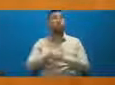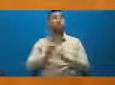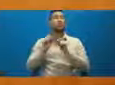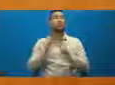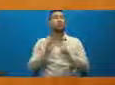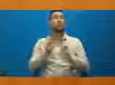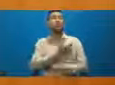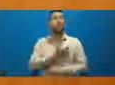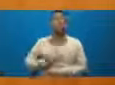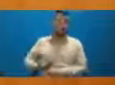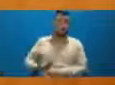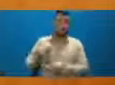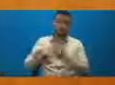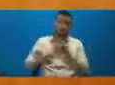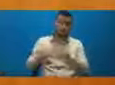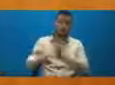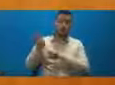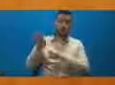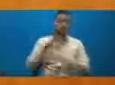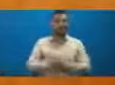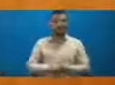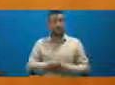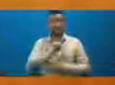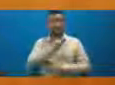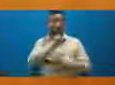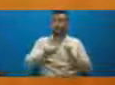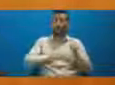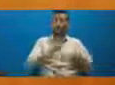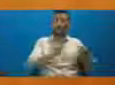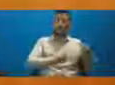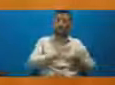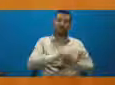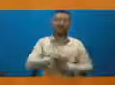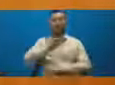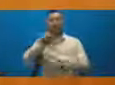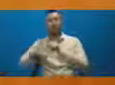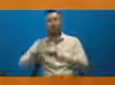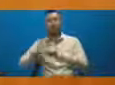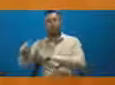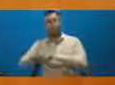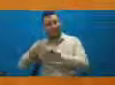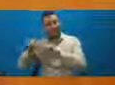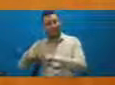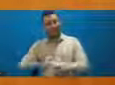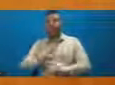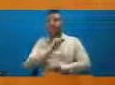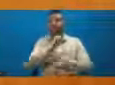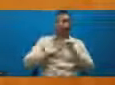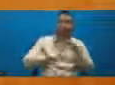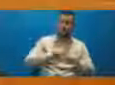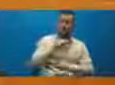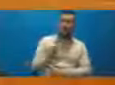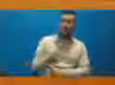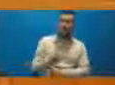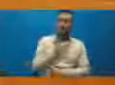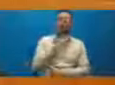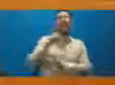a reforma política a reforma agrária a reforma tributária a reforma do Estado